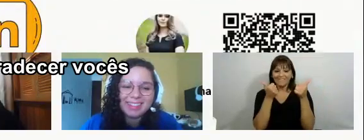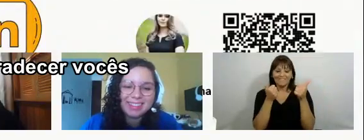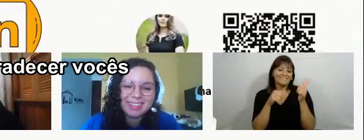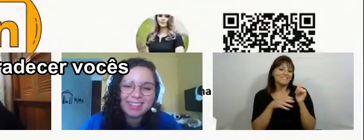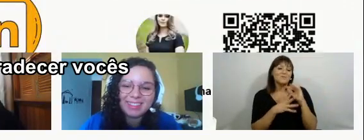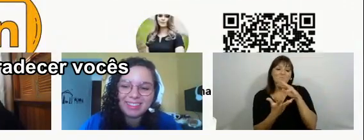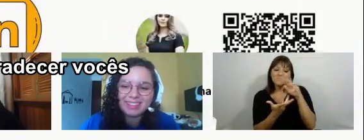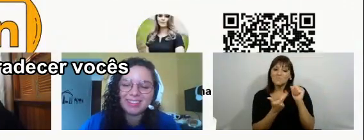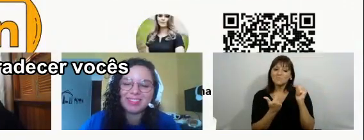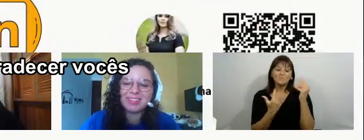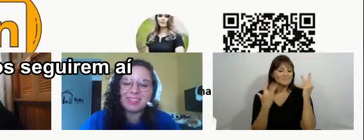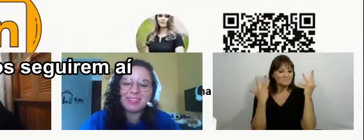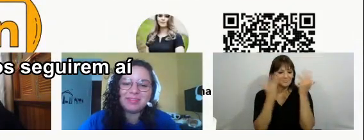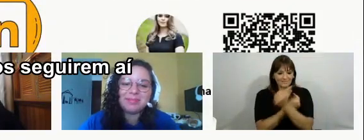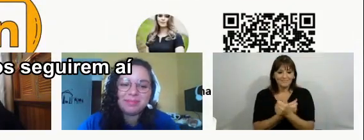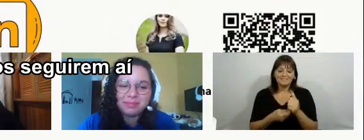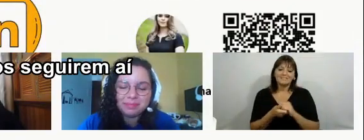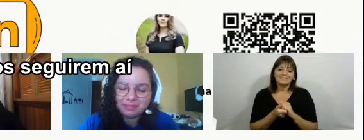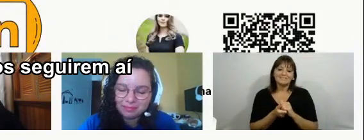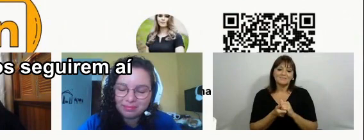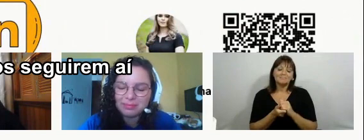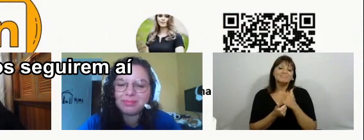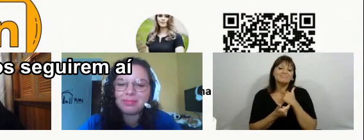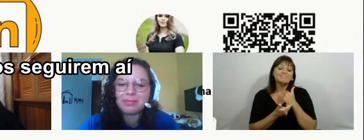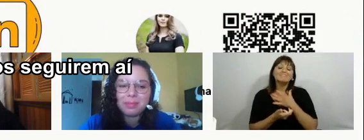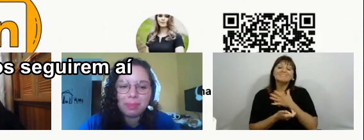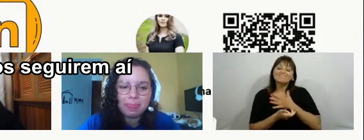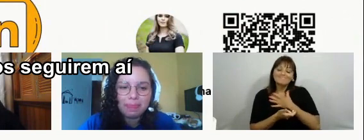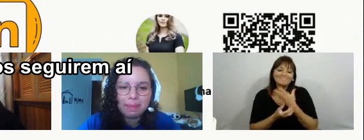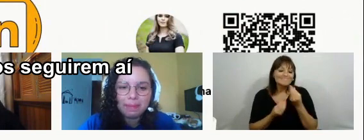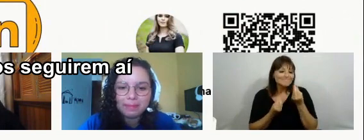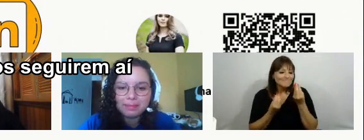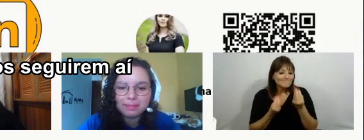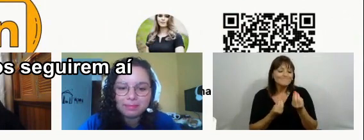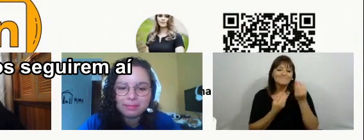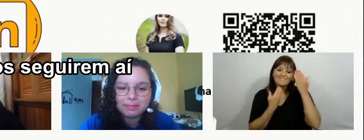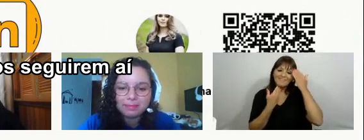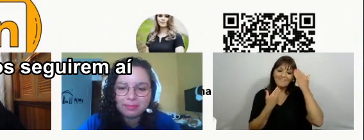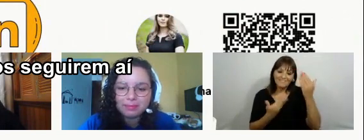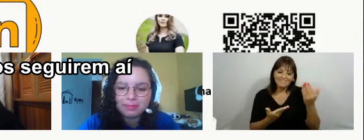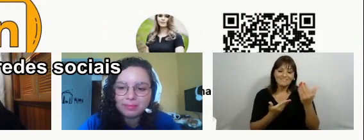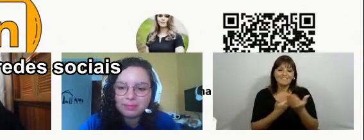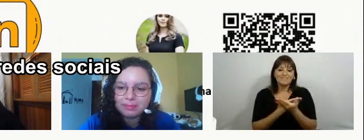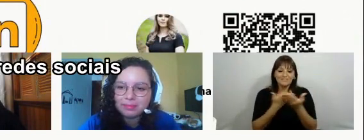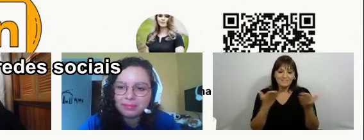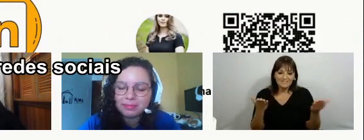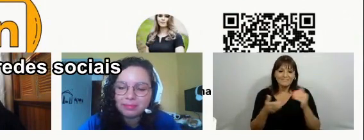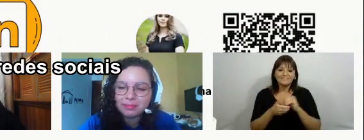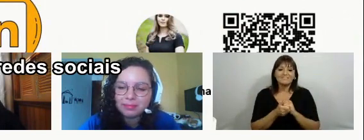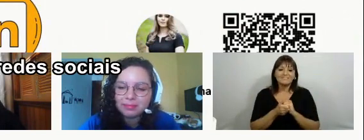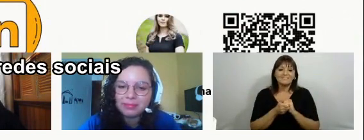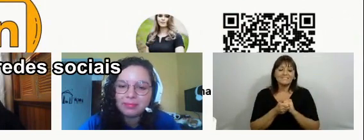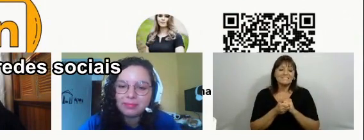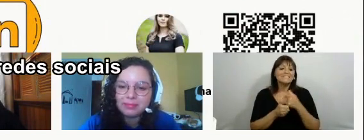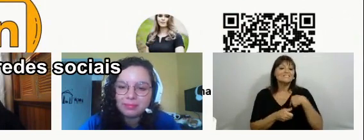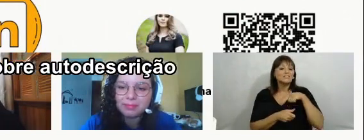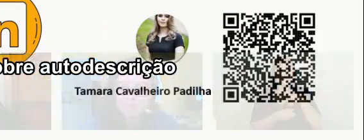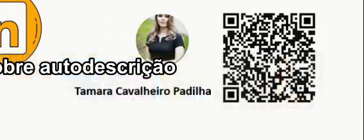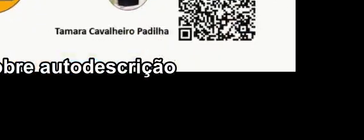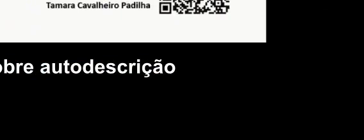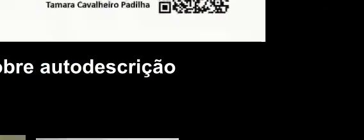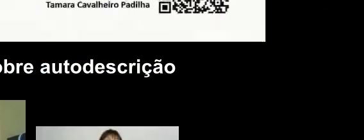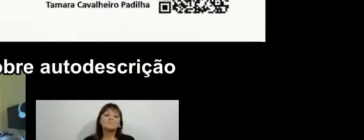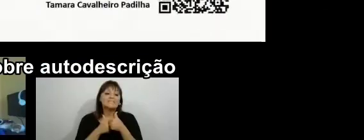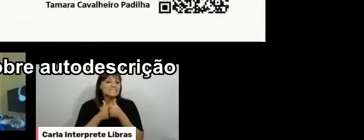E gostaríamos de agradecer vocês, convidar vocês para nos seguirem aí, nos adicionarem nas